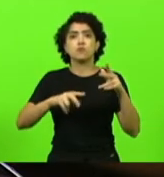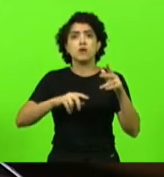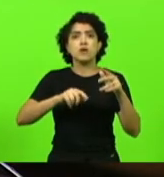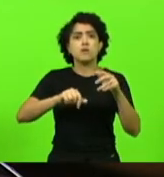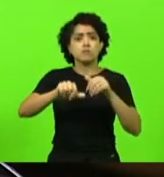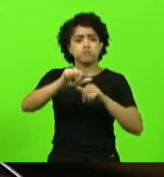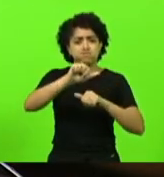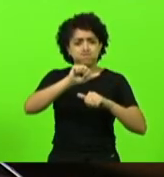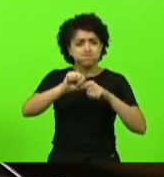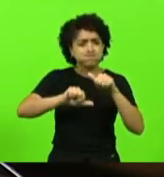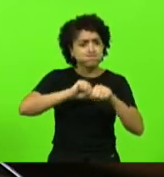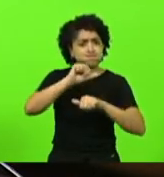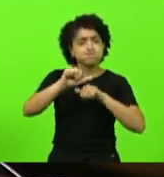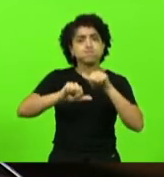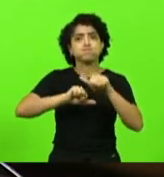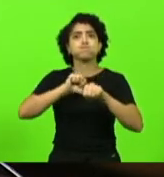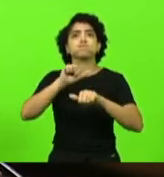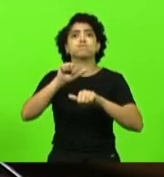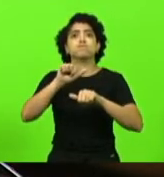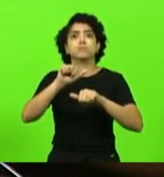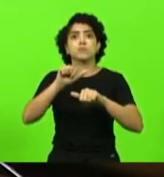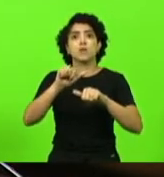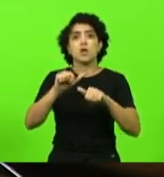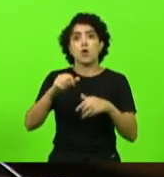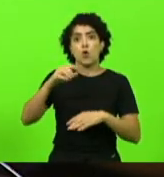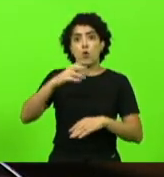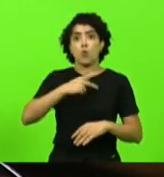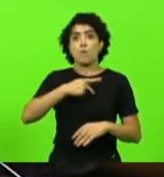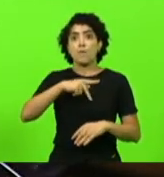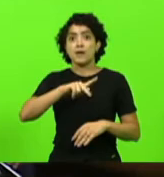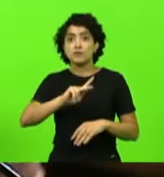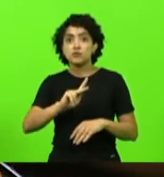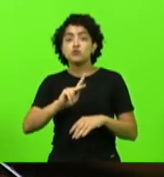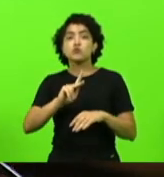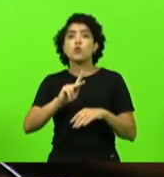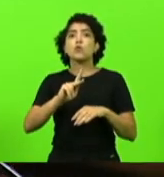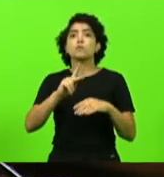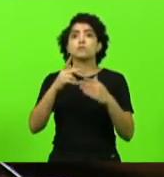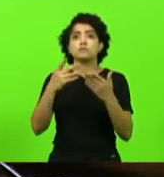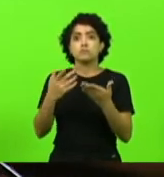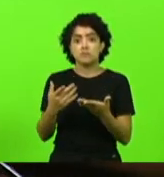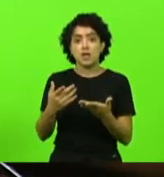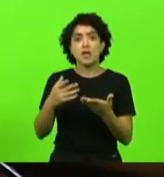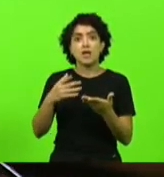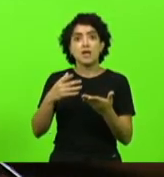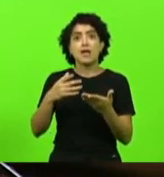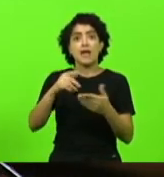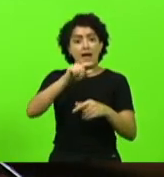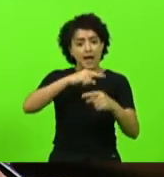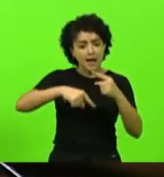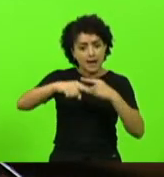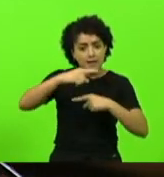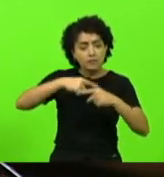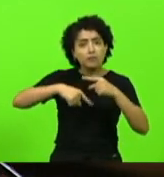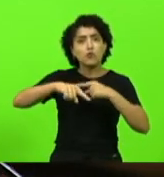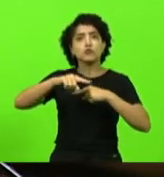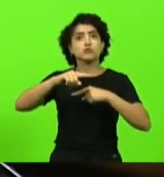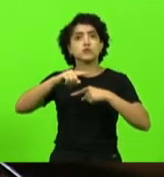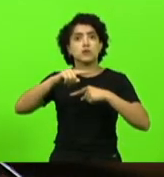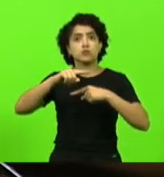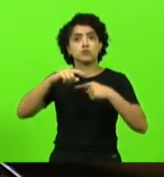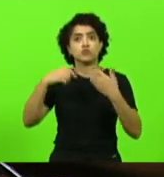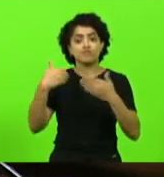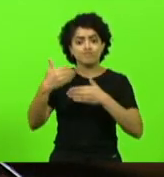Um pastor batista liderou, junto com Rosa Parks, a revolução que aconteceria ao longo dos